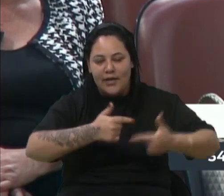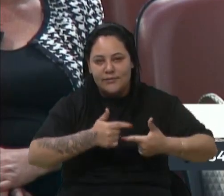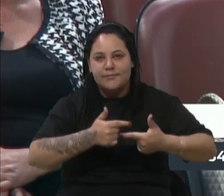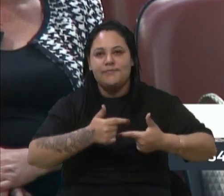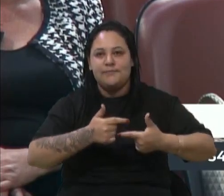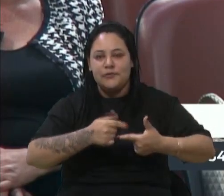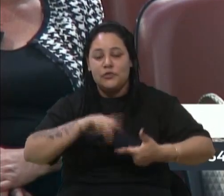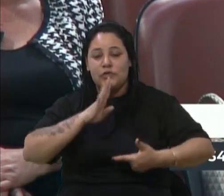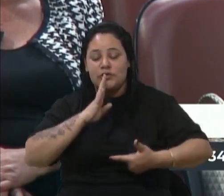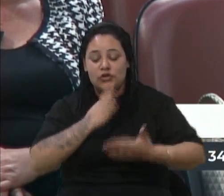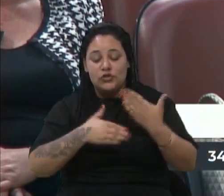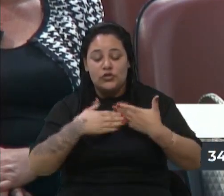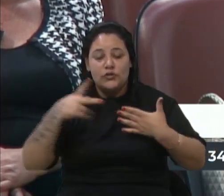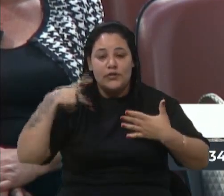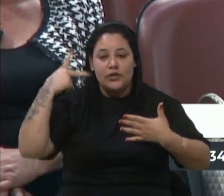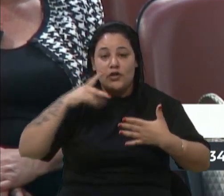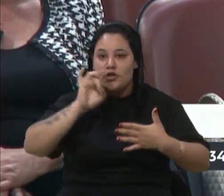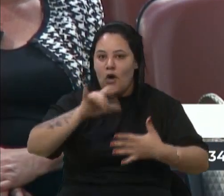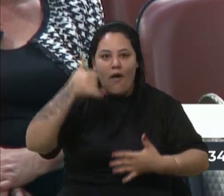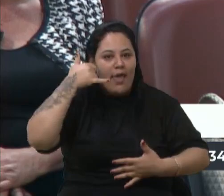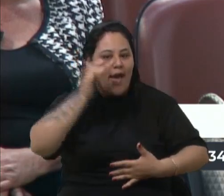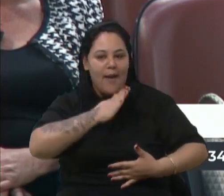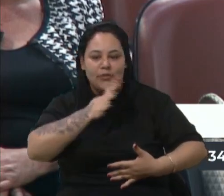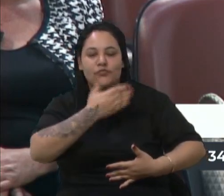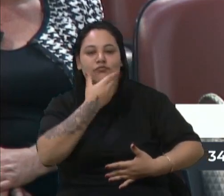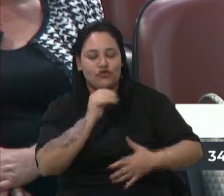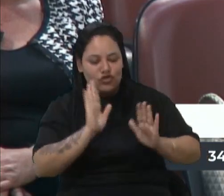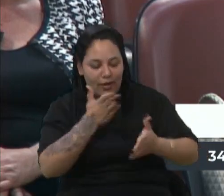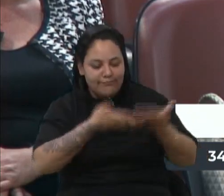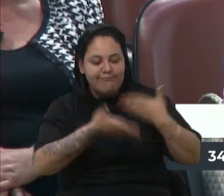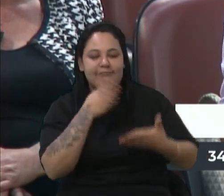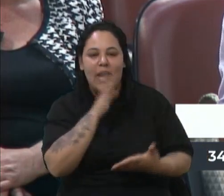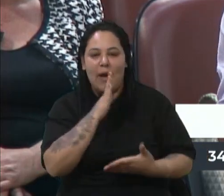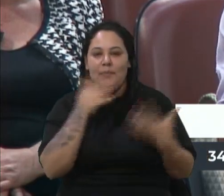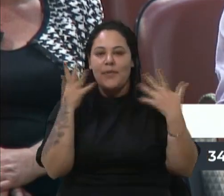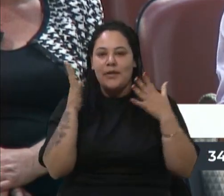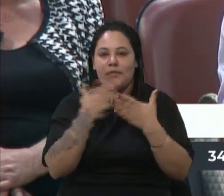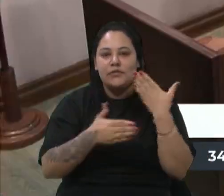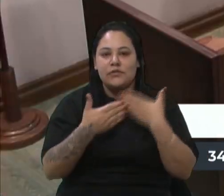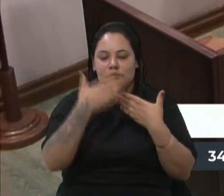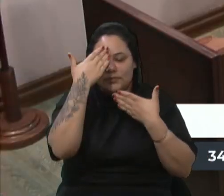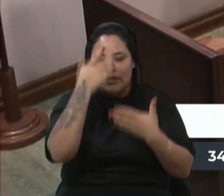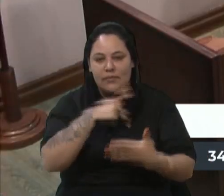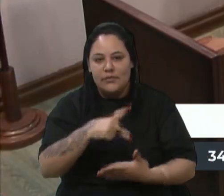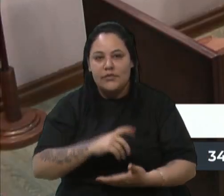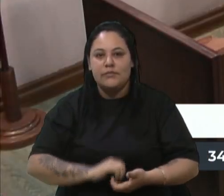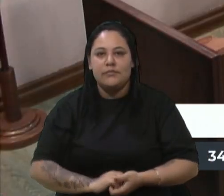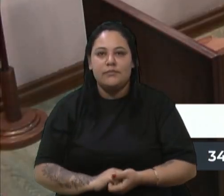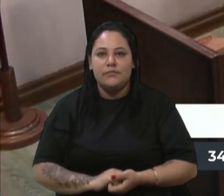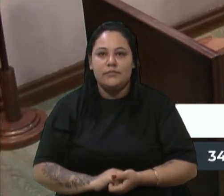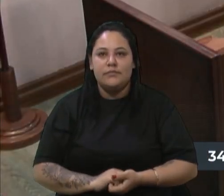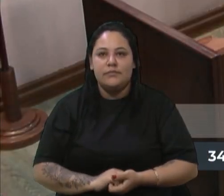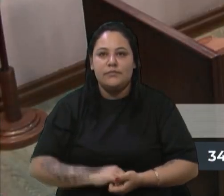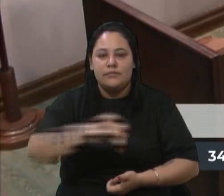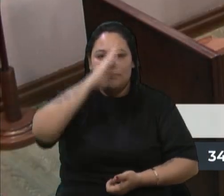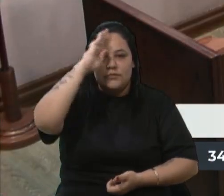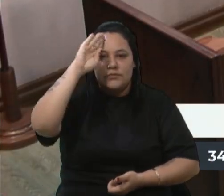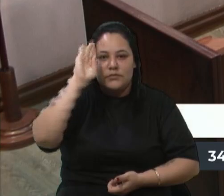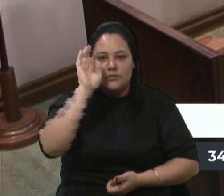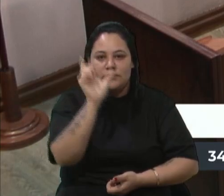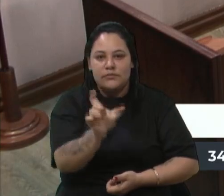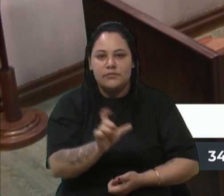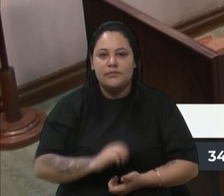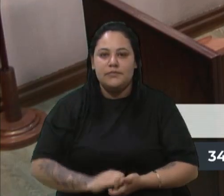vereadores a gente só liga para lá o homem está atendendo nós estamos Parabéns a todos Obrigado Presidente Obrigado Bressan com a palavra